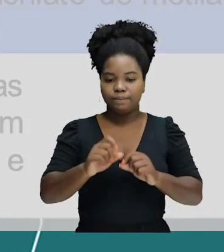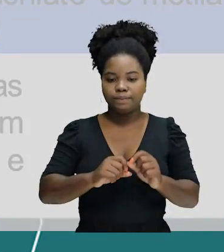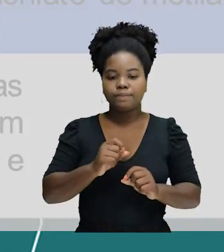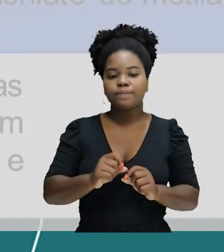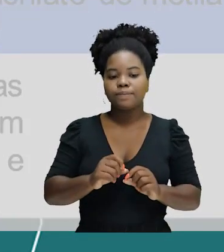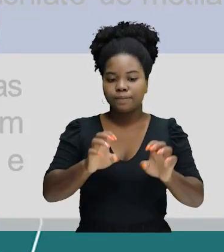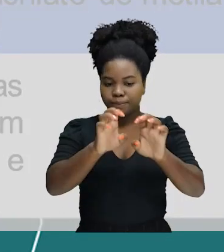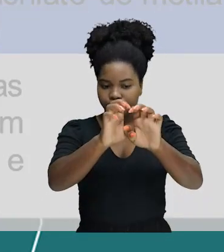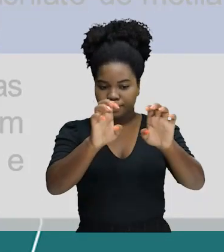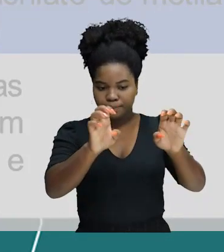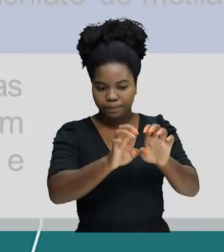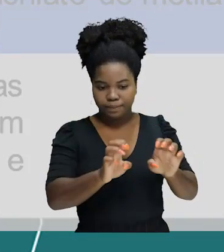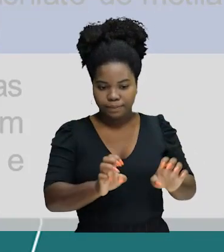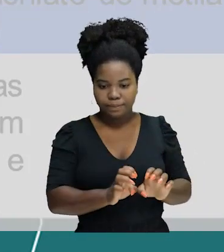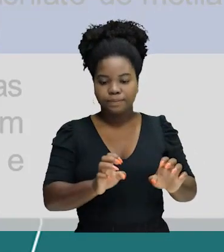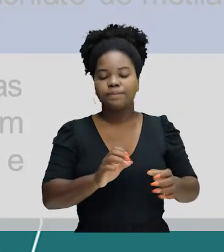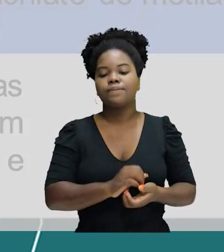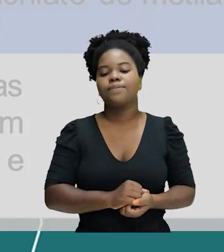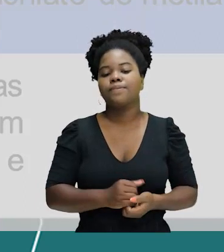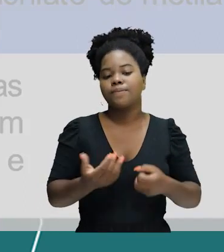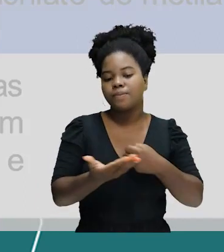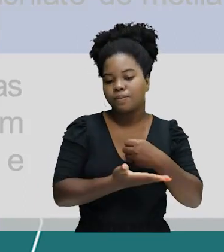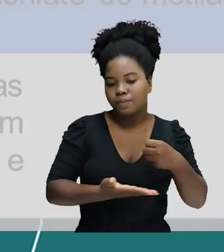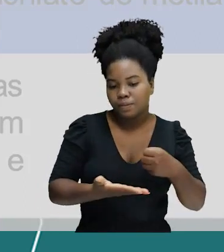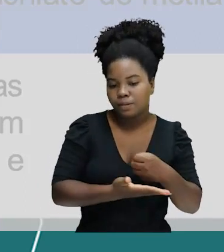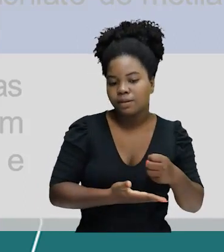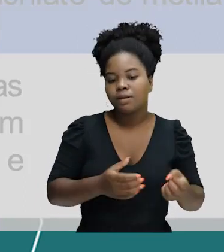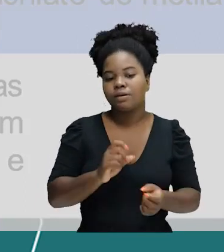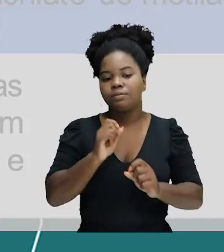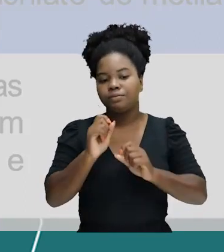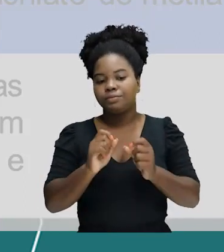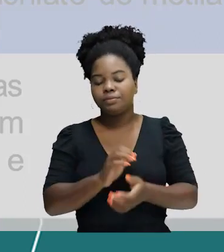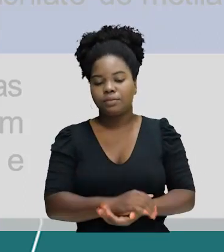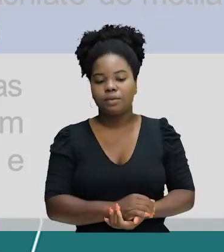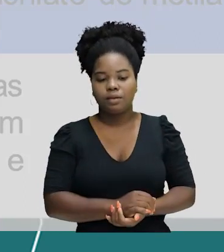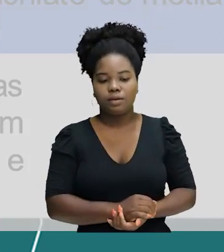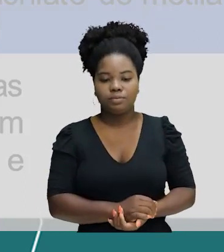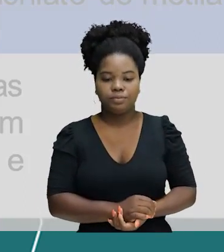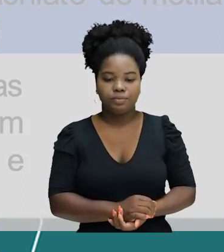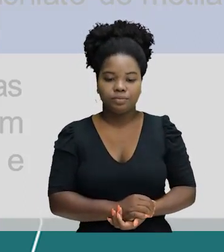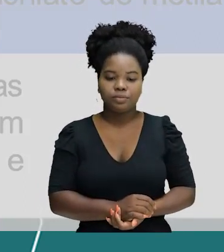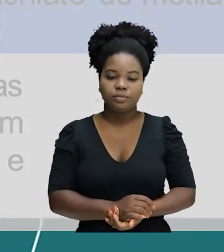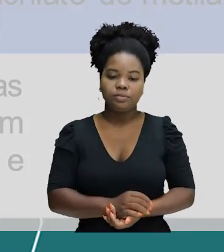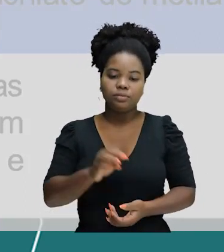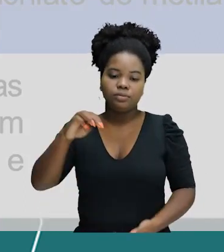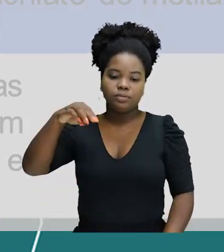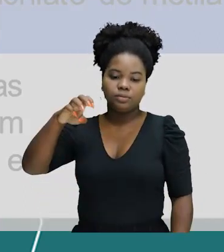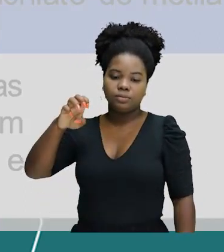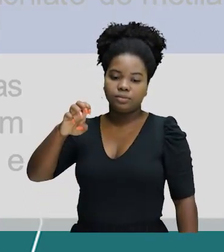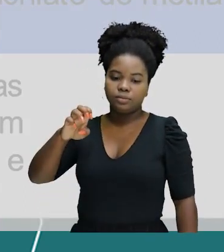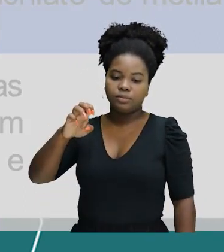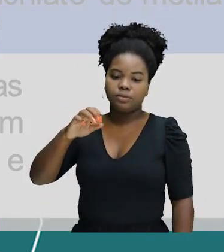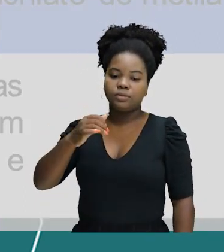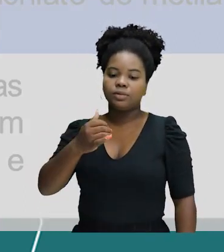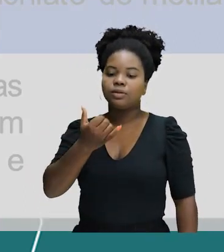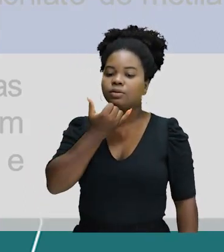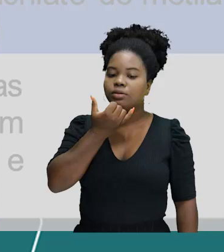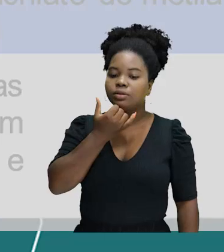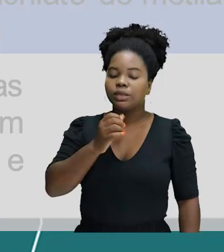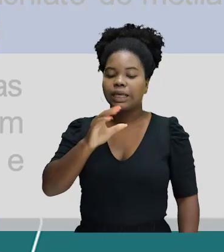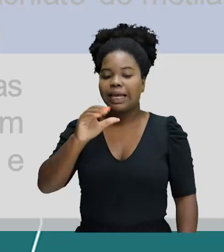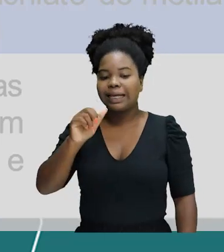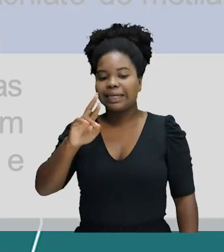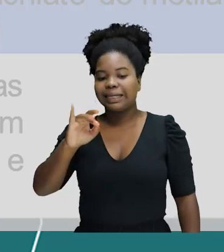monômero, certo? A unidade básica, a unidade fundamental, está relacionado com o ácido